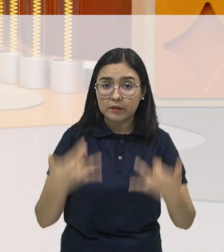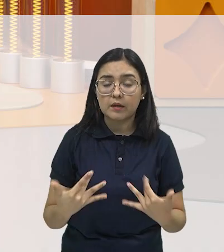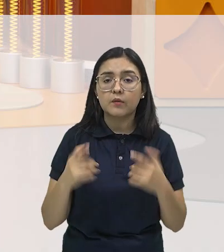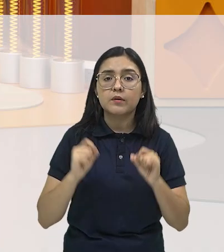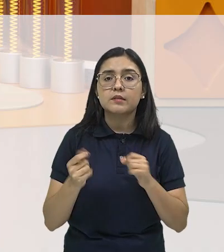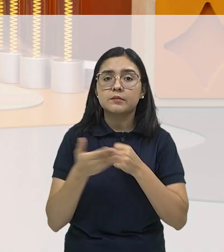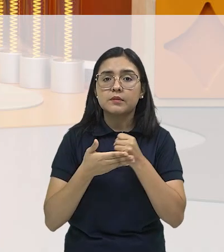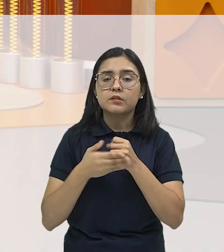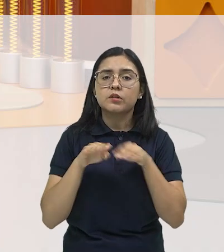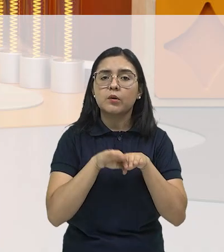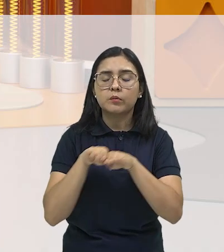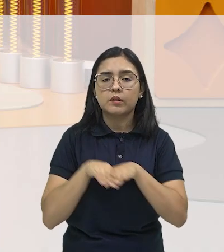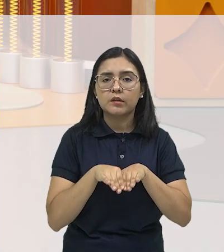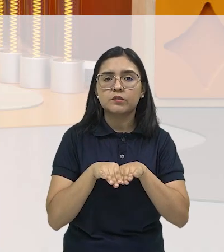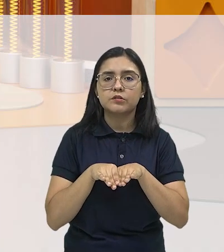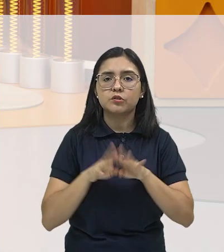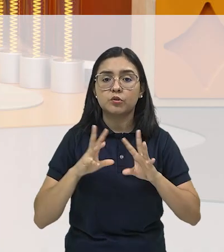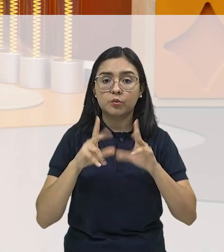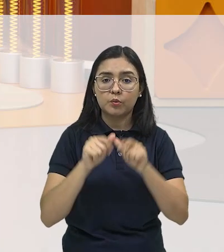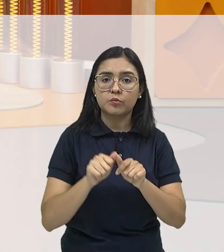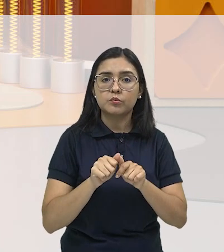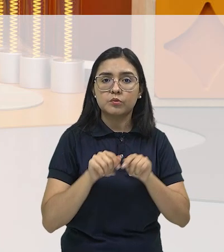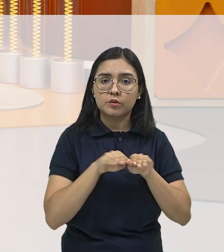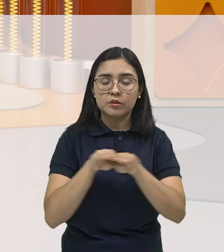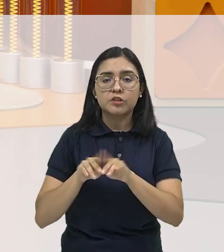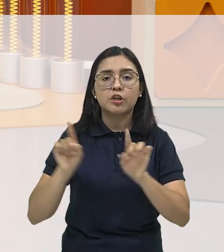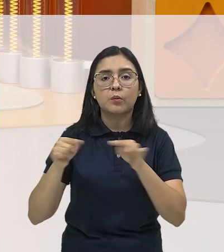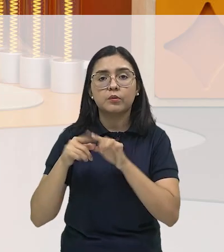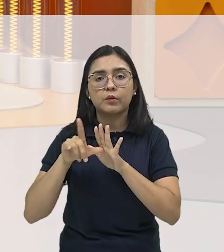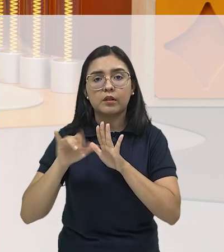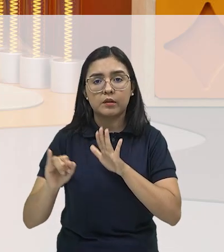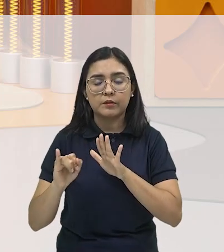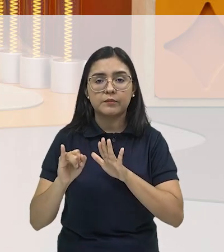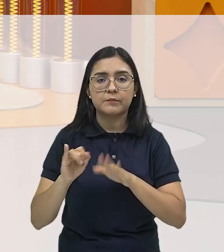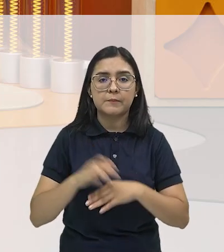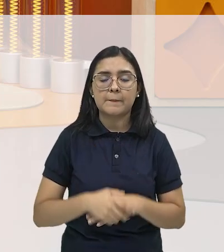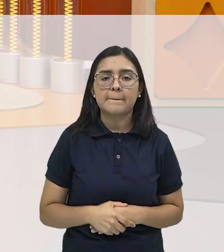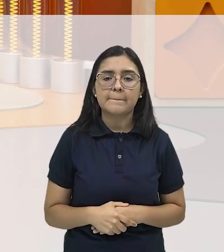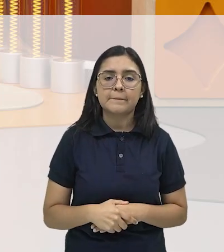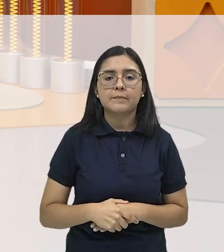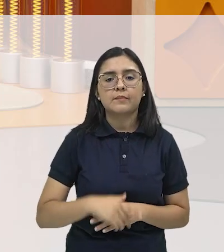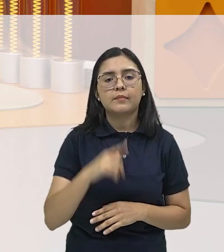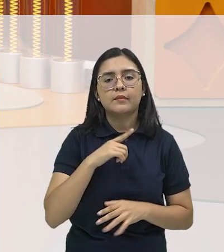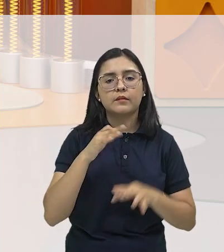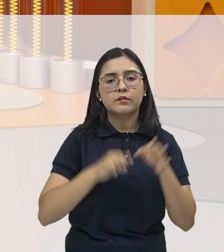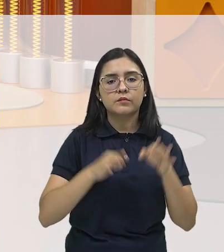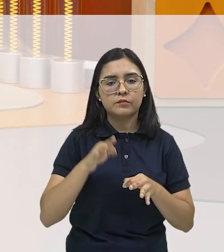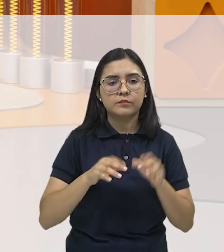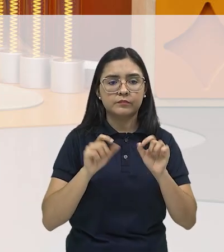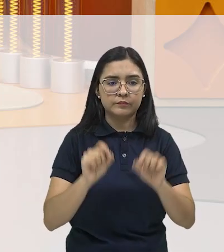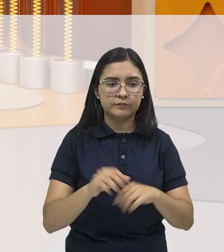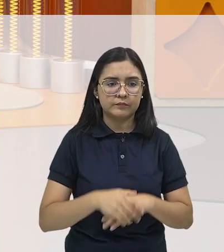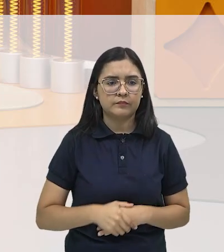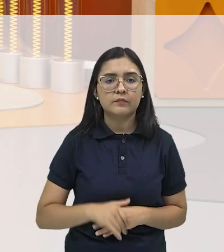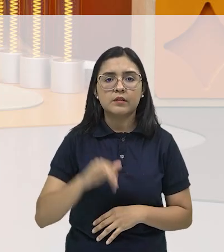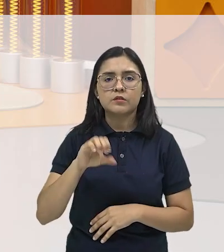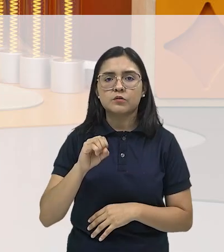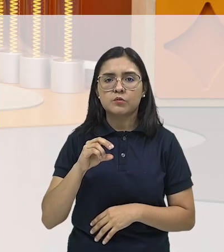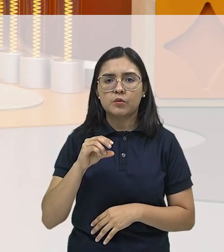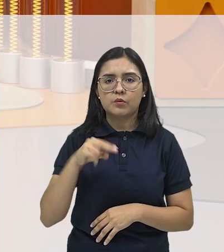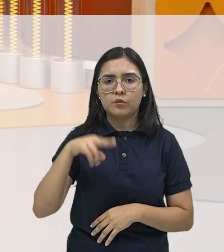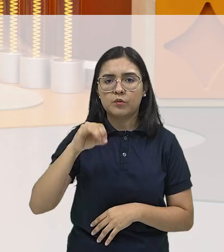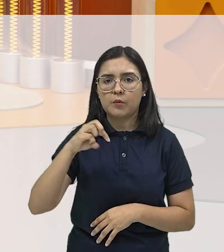que esse princípio da igualdade de todos perante a lei, que se não me falha a memória, o termo jurídico correto é a